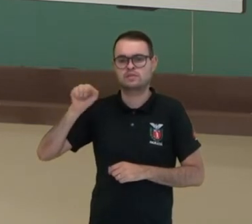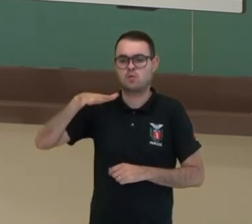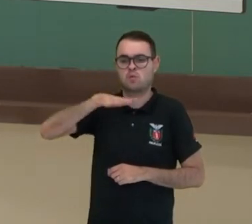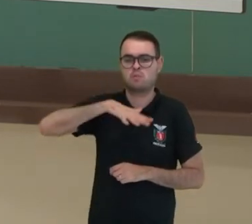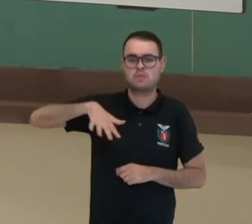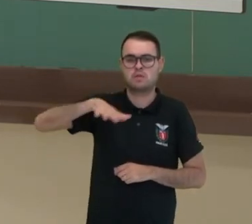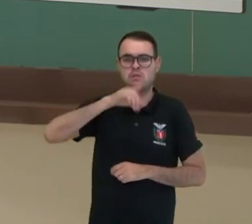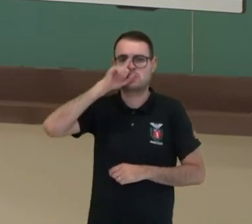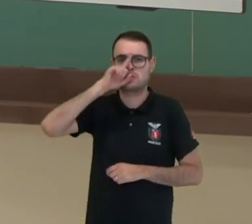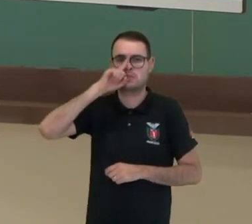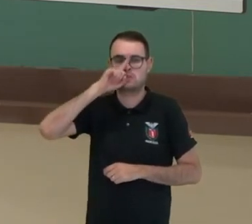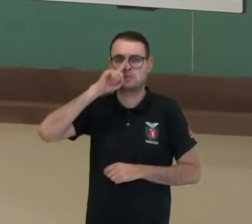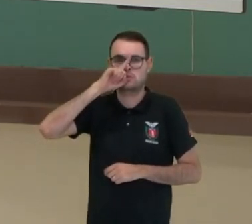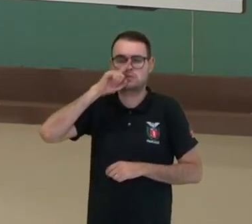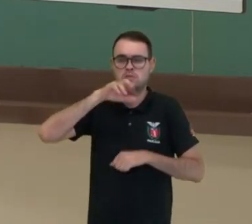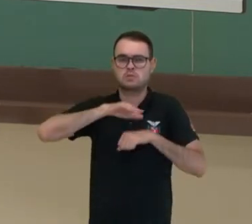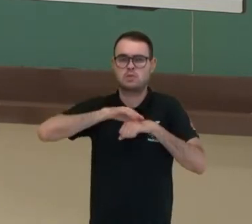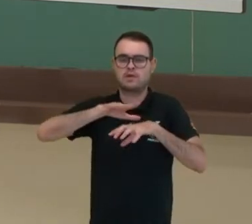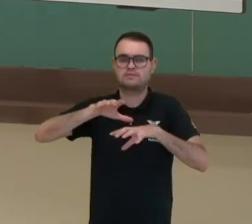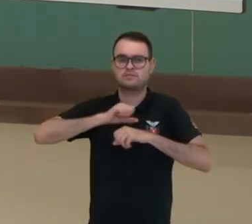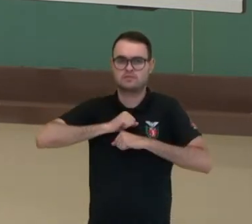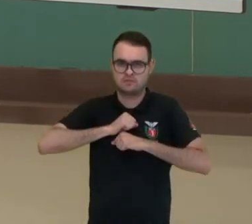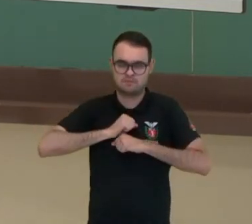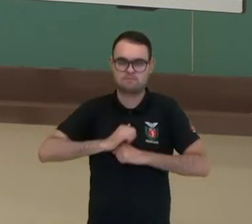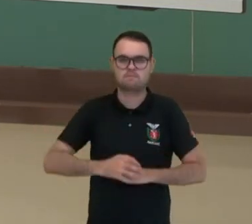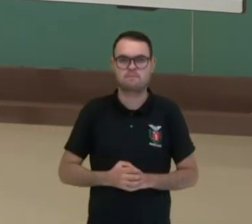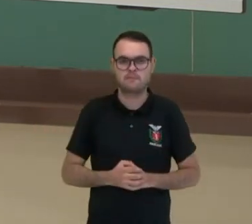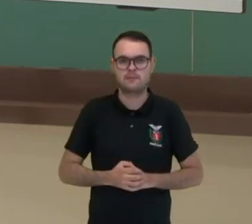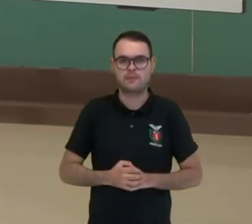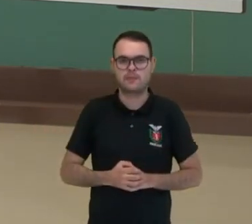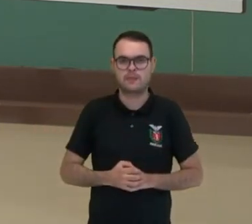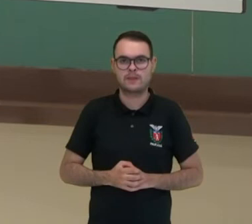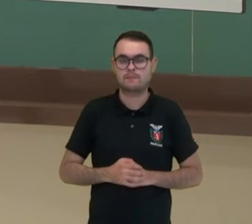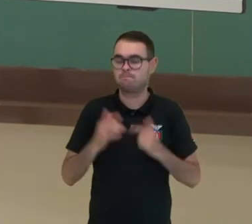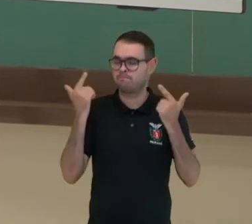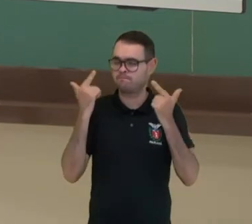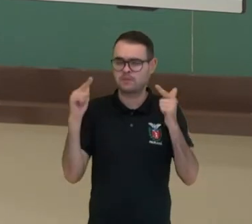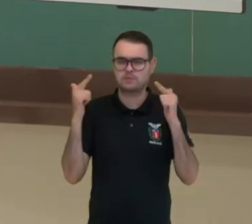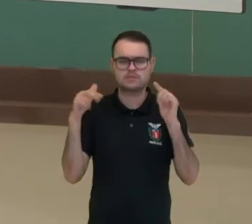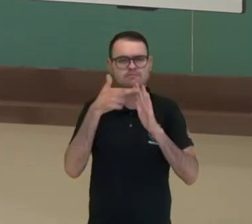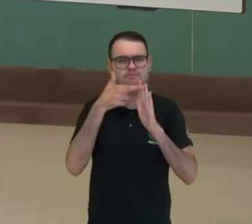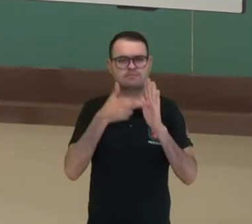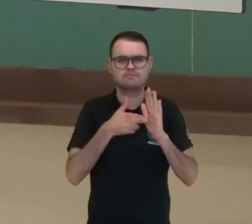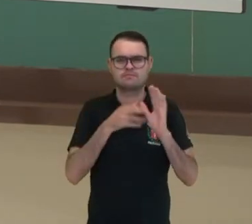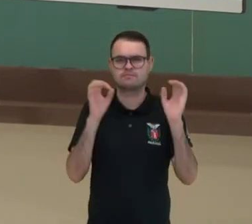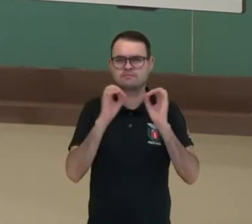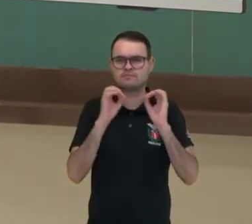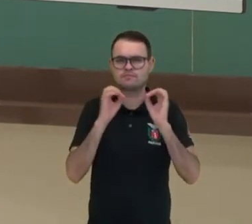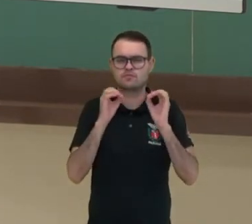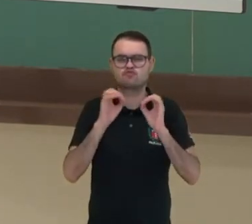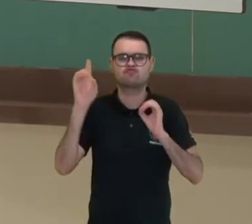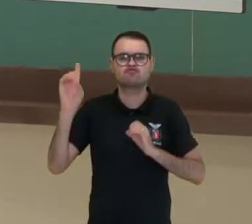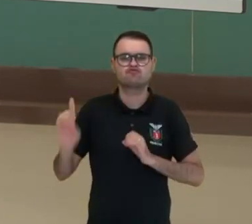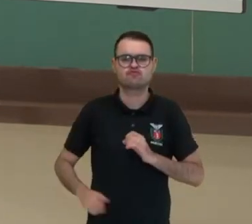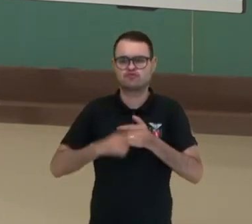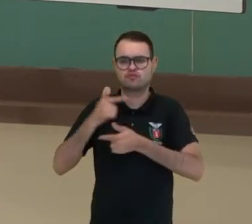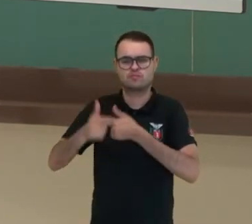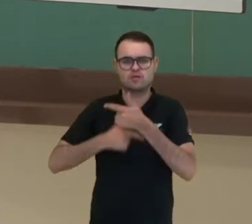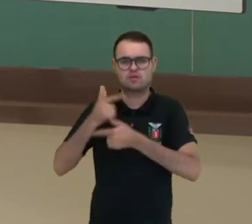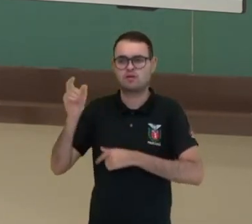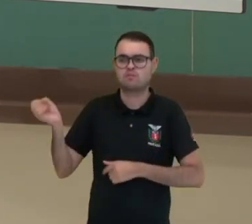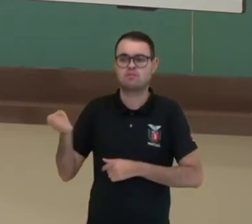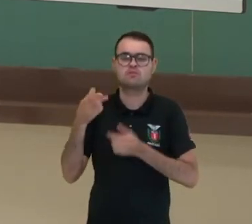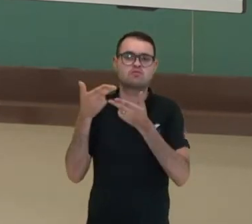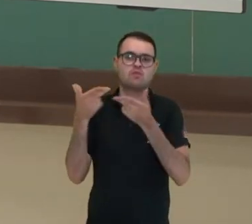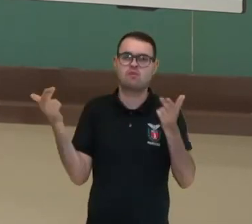que tem condição de propagar doenças. Além disso, não havia nenhuma regulamentação sobre os direitos dos trabalhadores, era uma coisa nova, nenhum